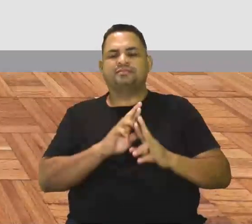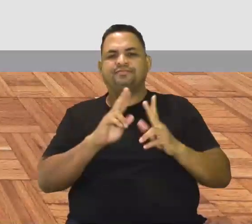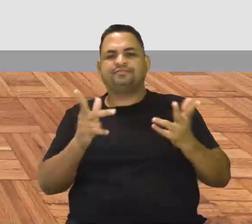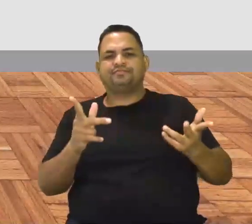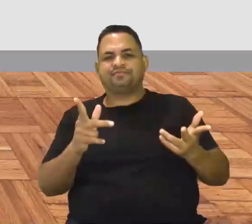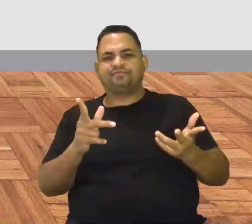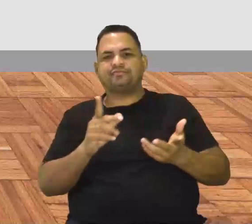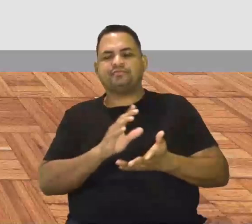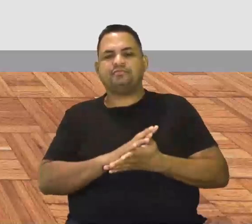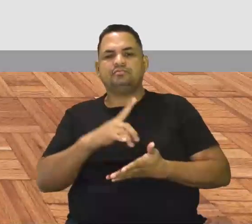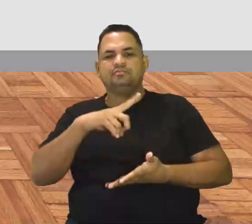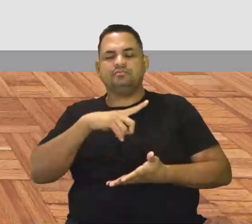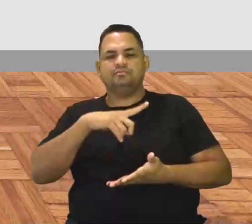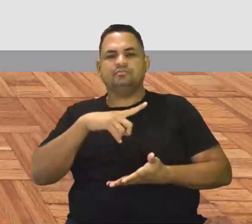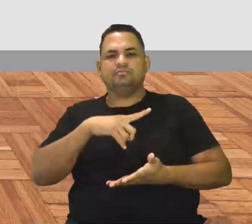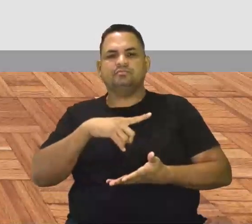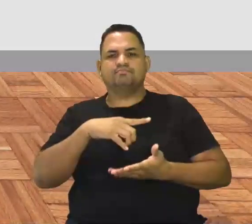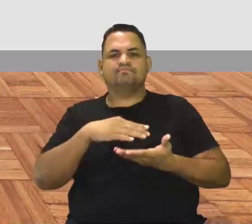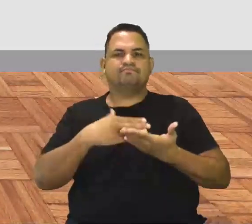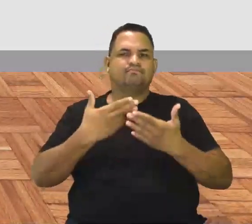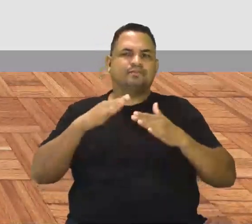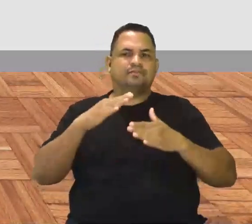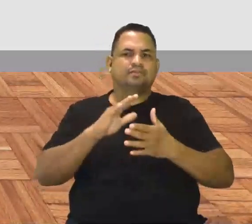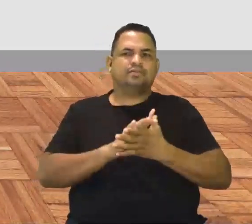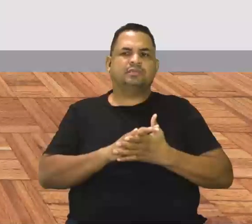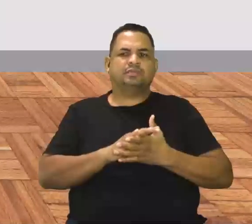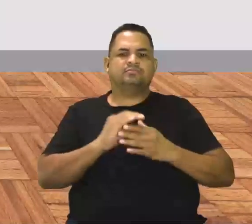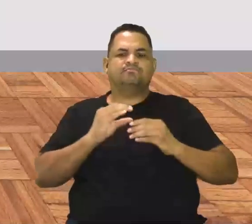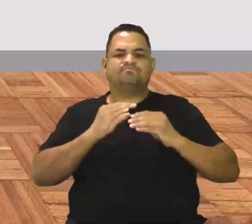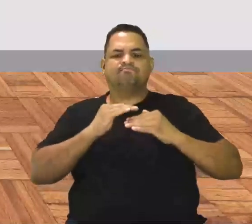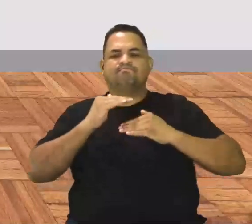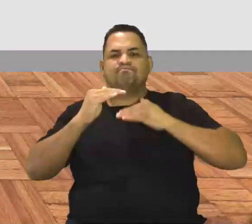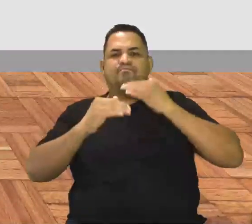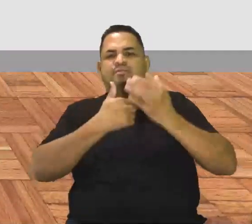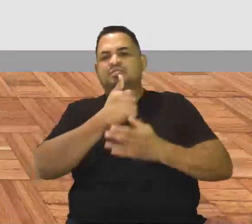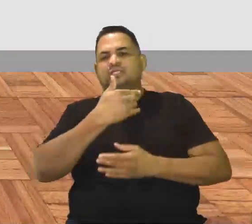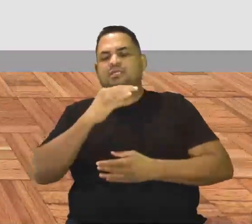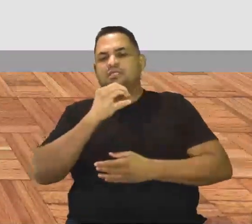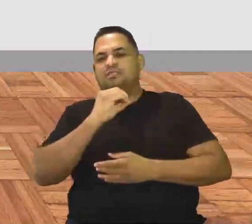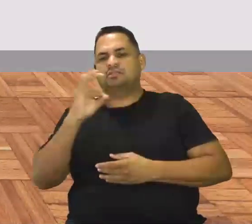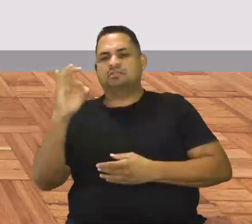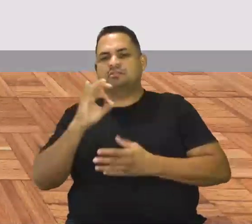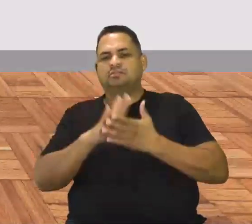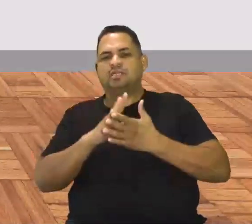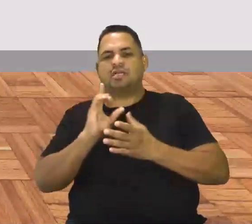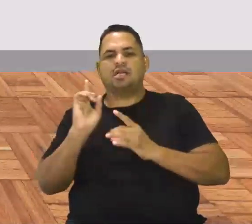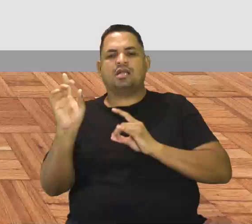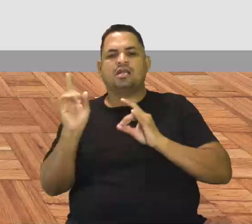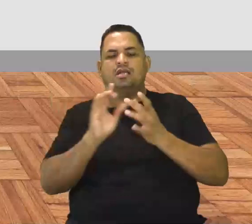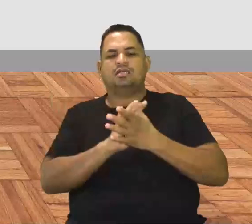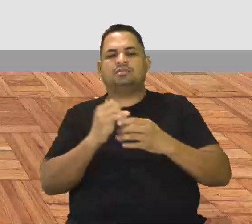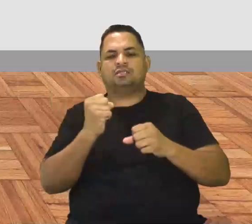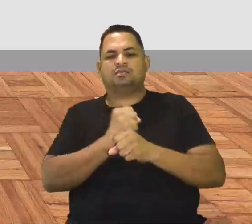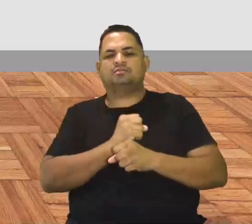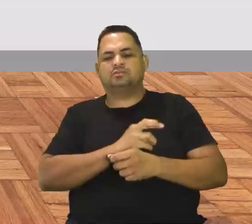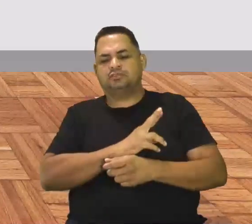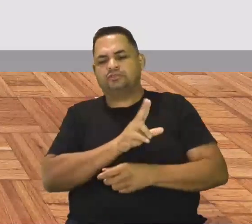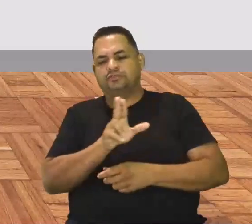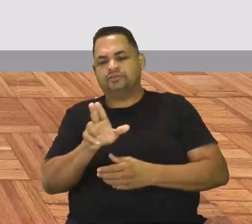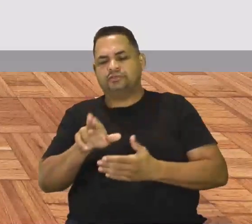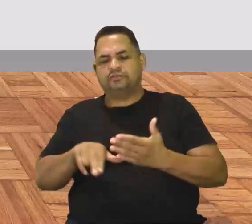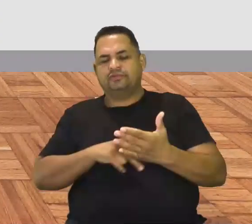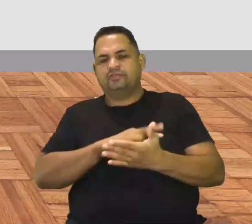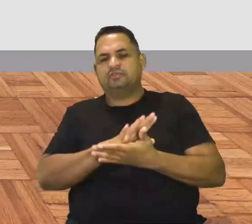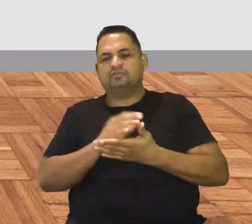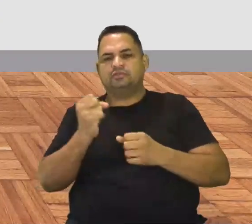diferente. A China vai ter uma média de crescimento aí acima de 10% ao ano durante vários anos.